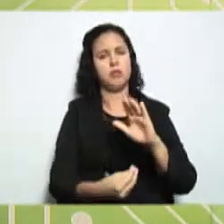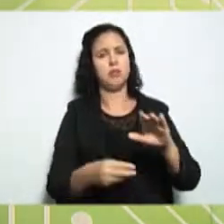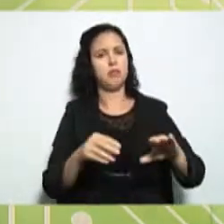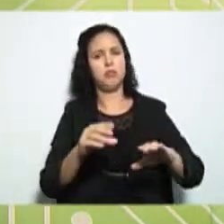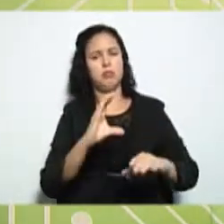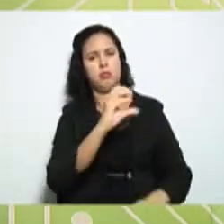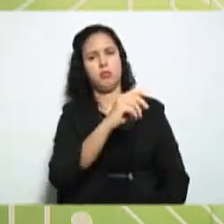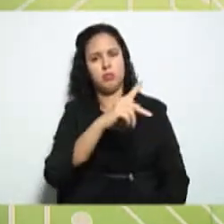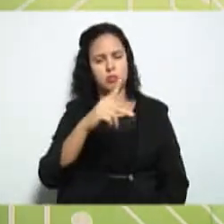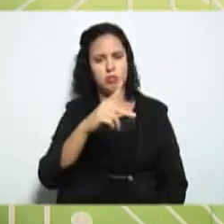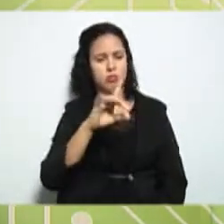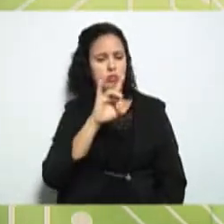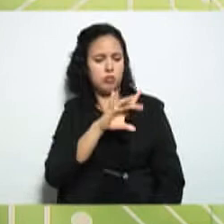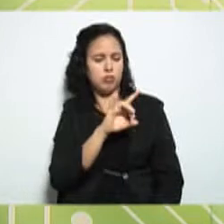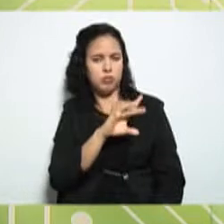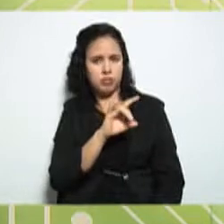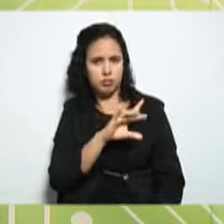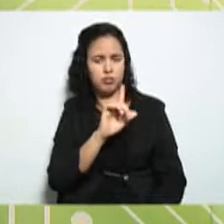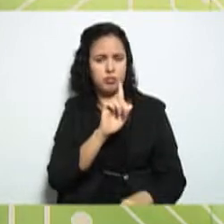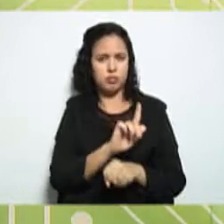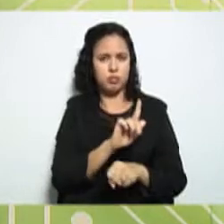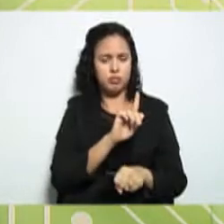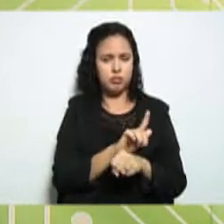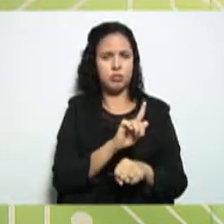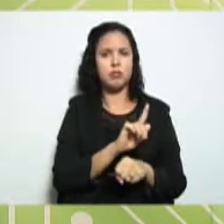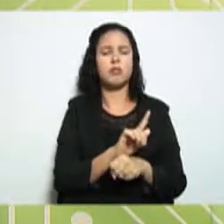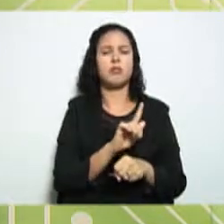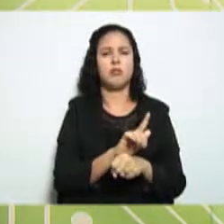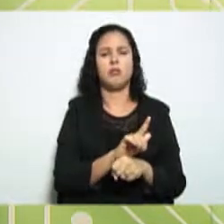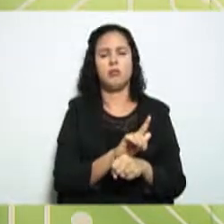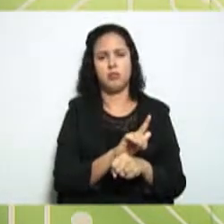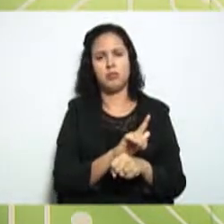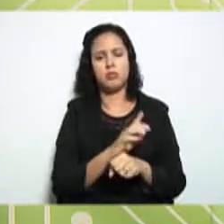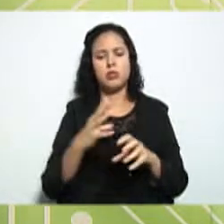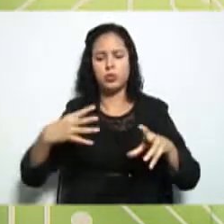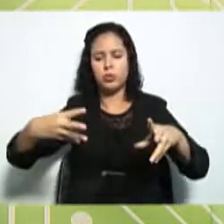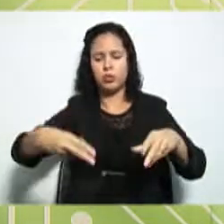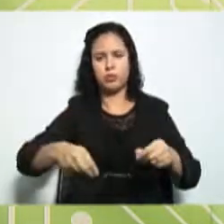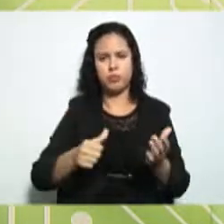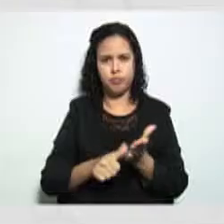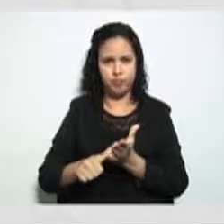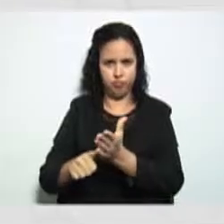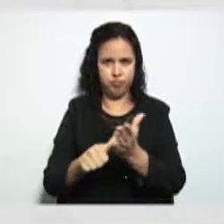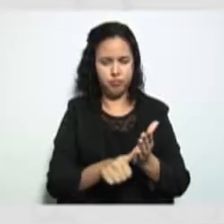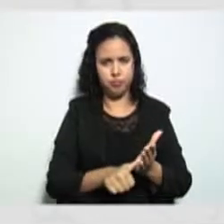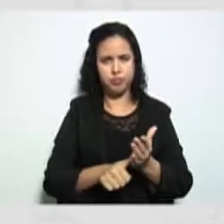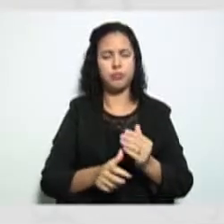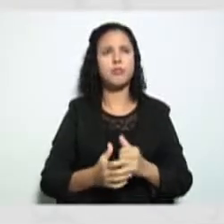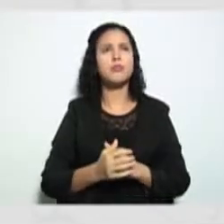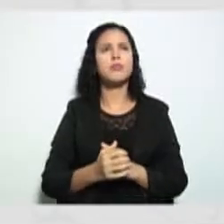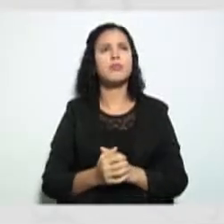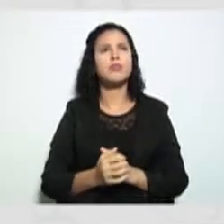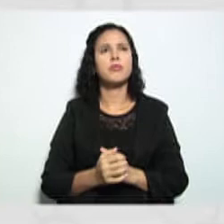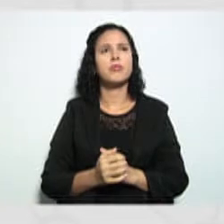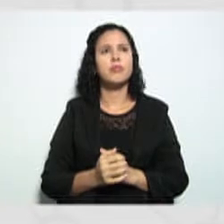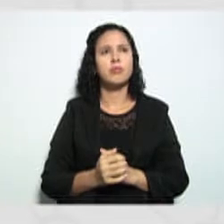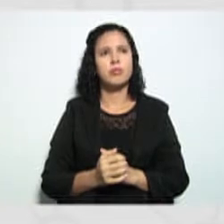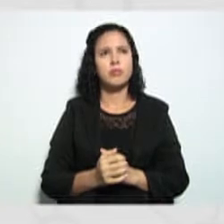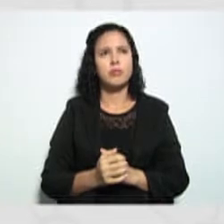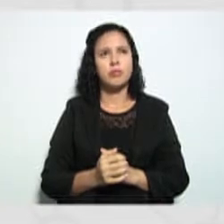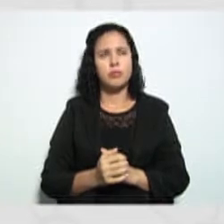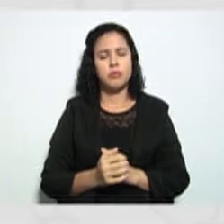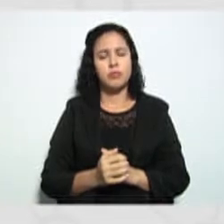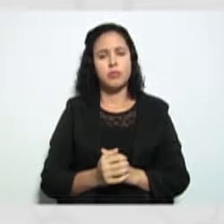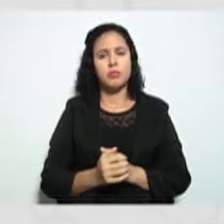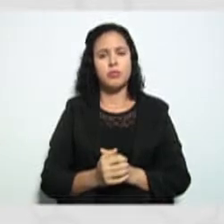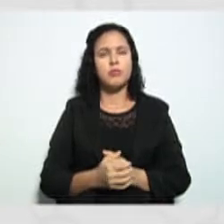ela é gestionada por ela mesma, a gestão é feita pelos seus próprios membros. A gente vê ainda aqui no slide que as operações das